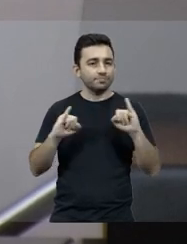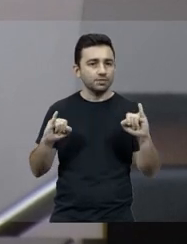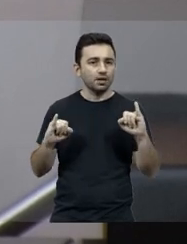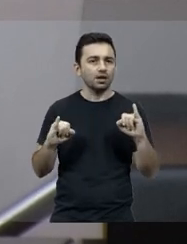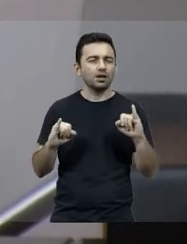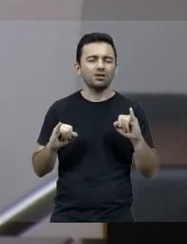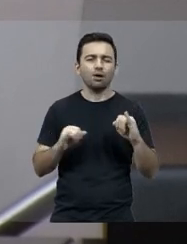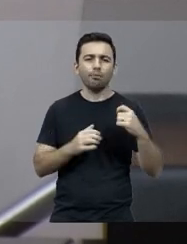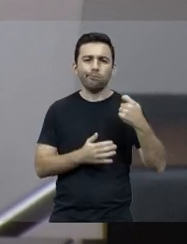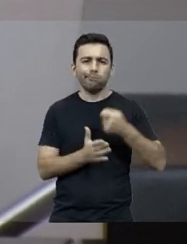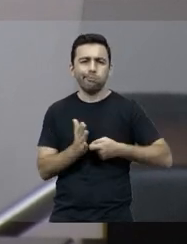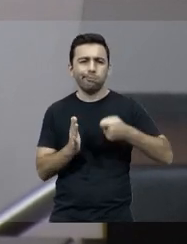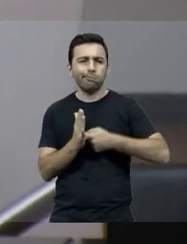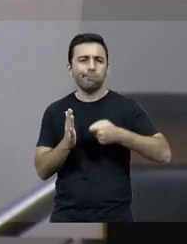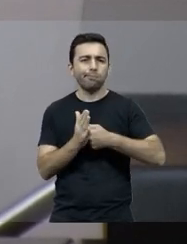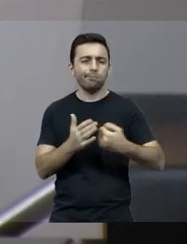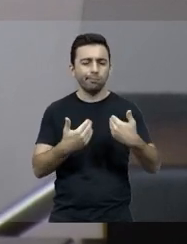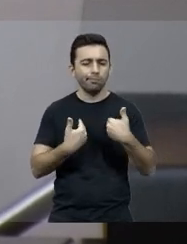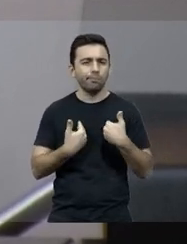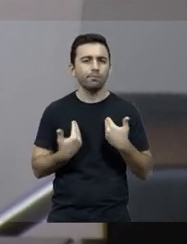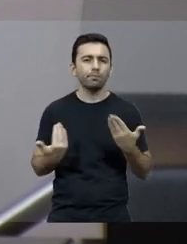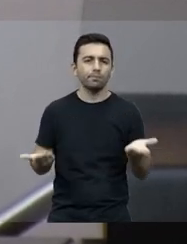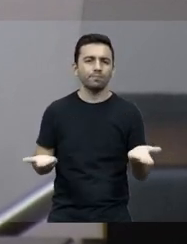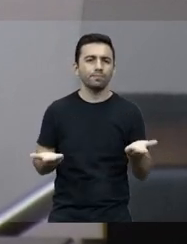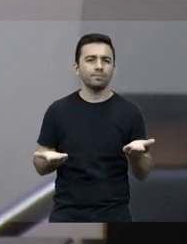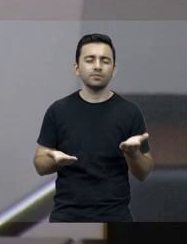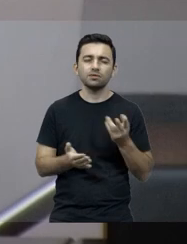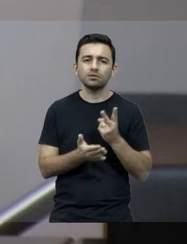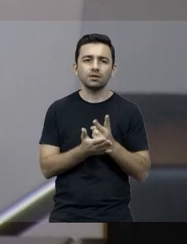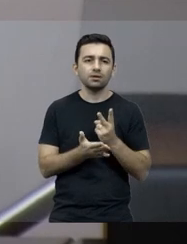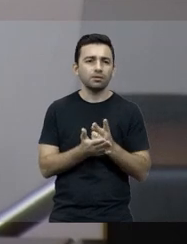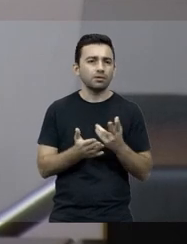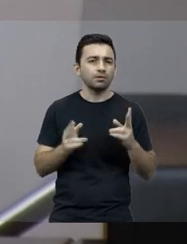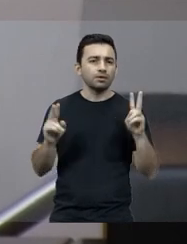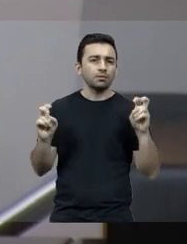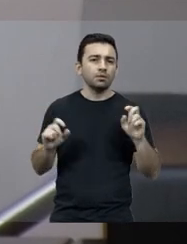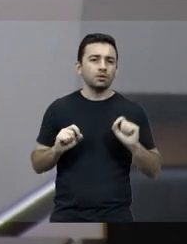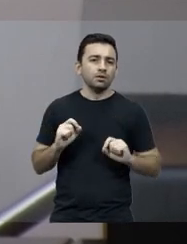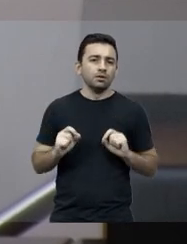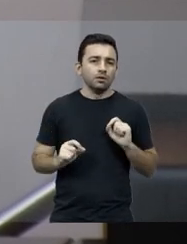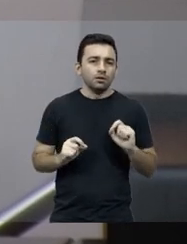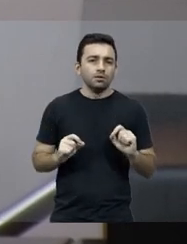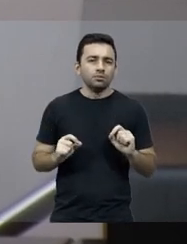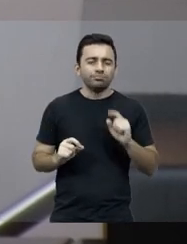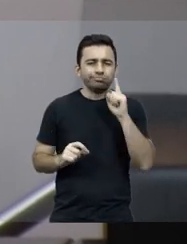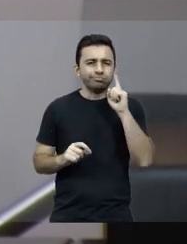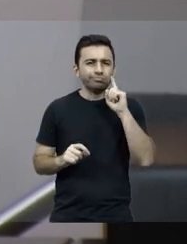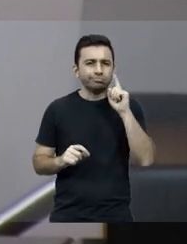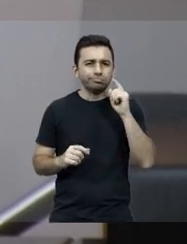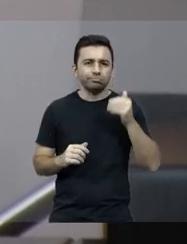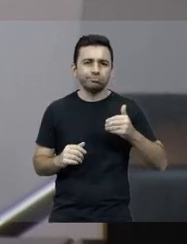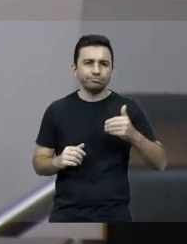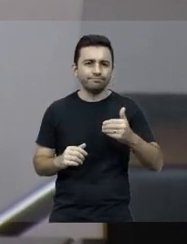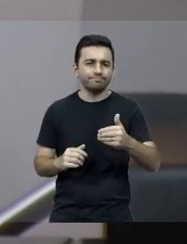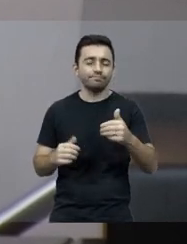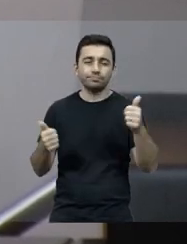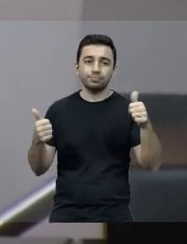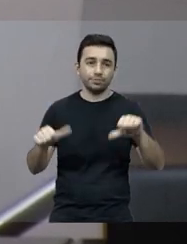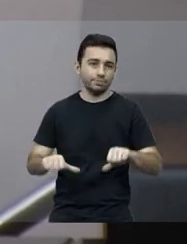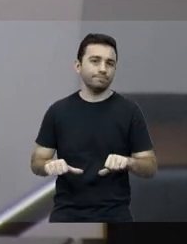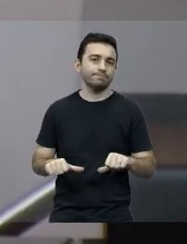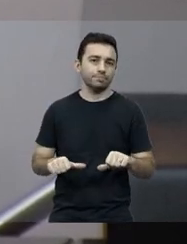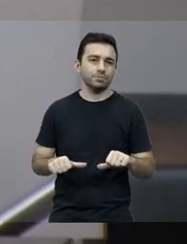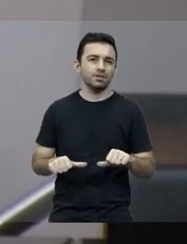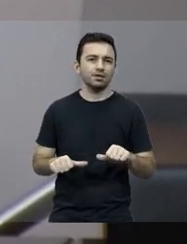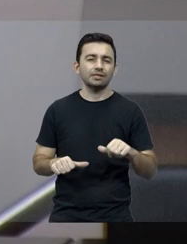muito cobrado, deputada Marlene, nesses últimos dias, dias absurdamente degradantes, não é? onde